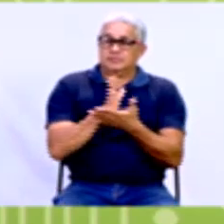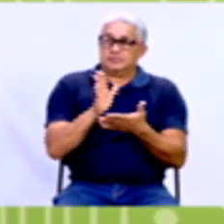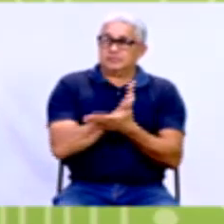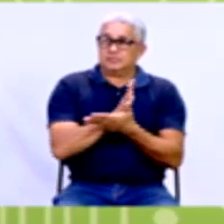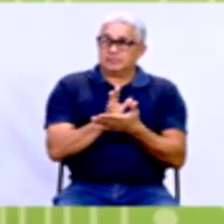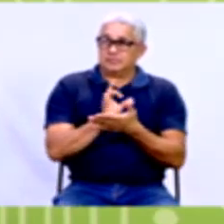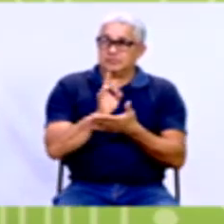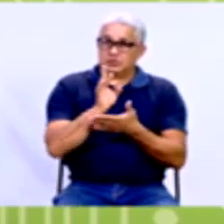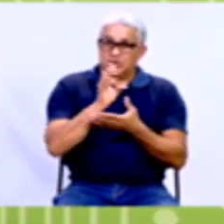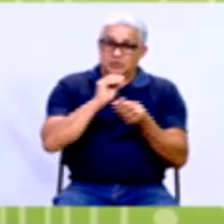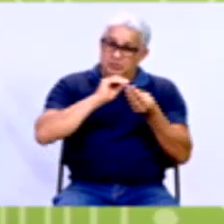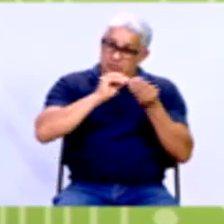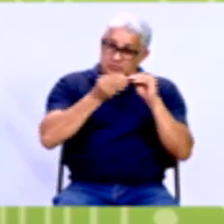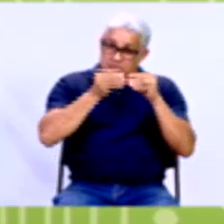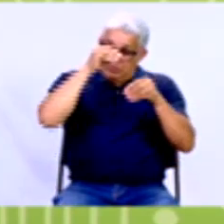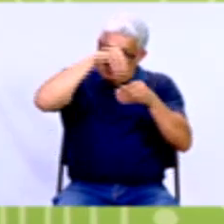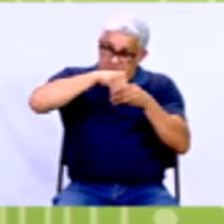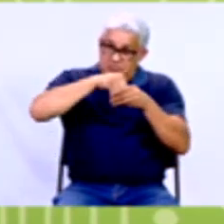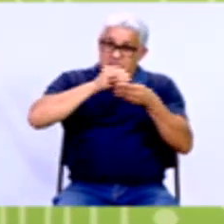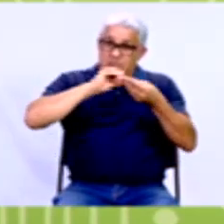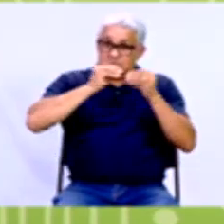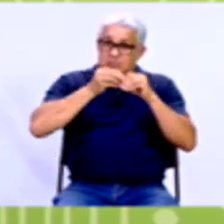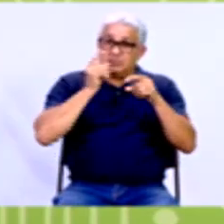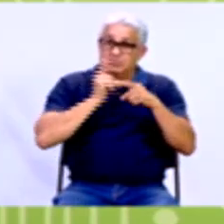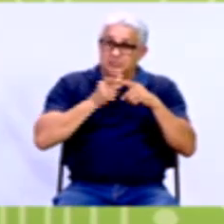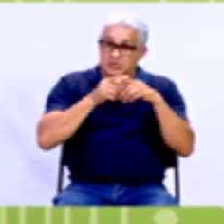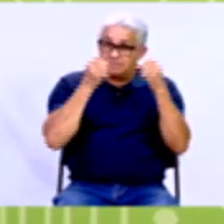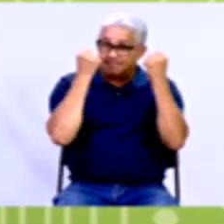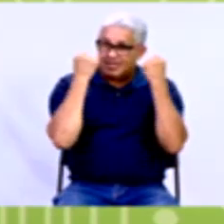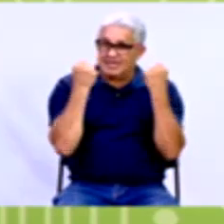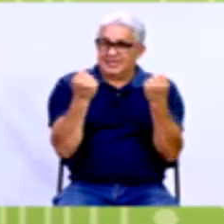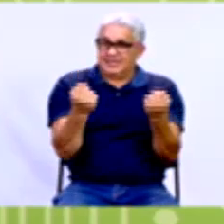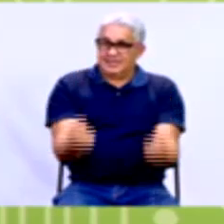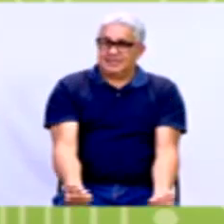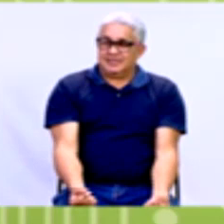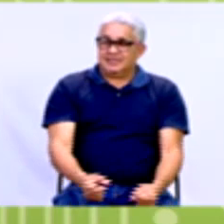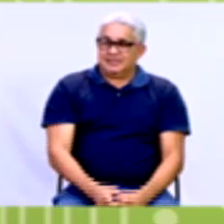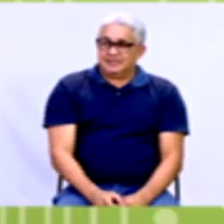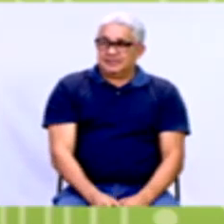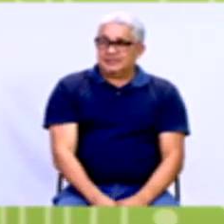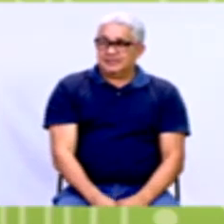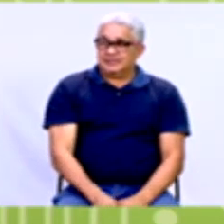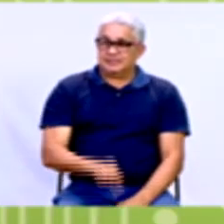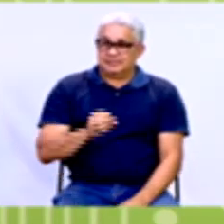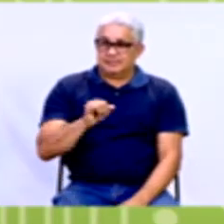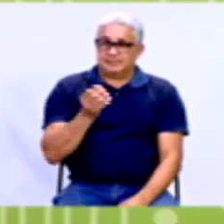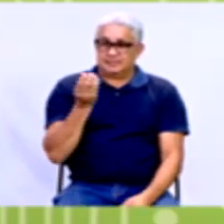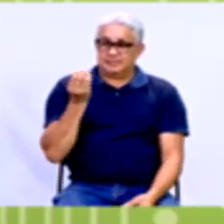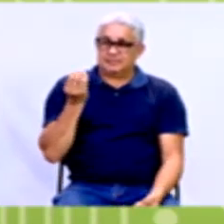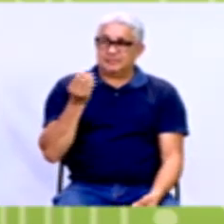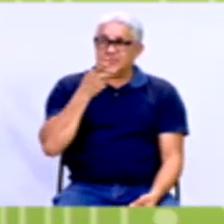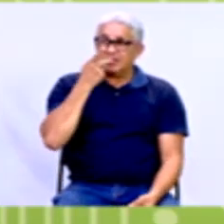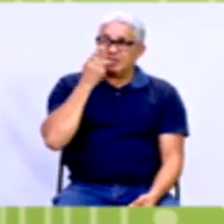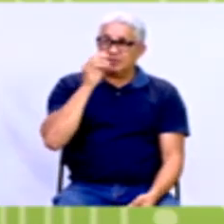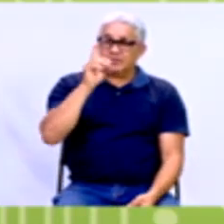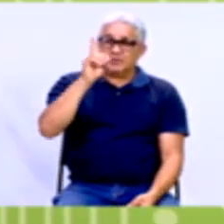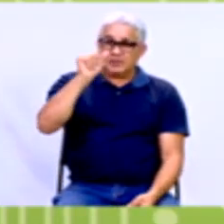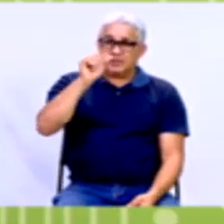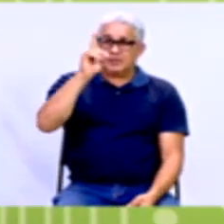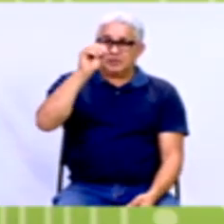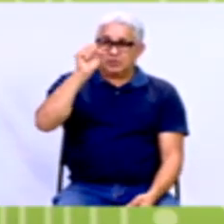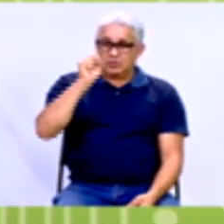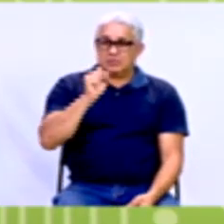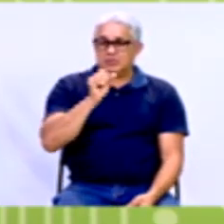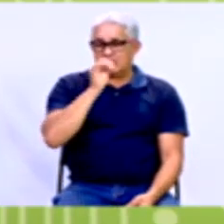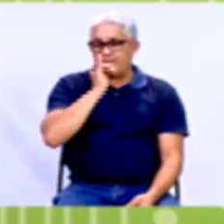só em banco de dados mesmo, porque são muito grandes, mas se a gente falar de um dado, por exemplo,